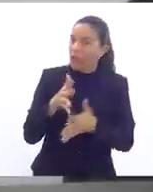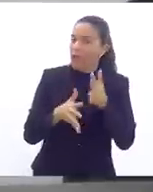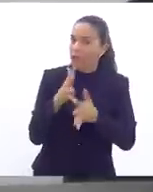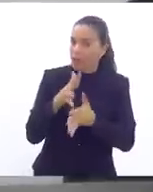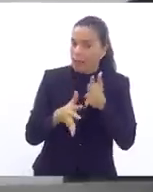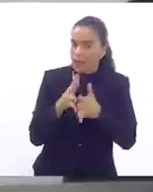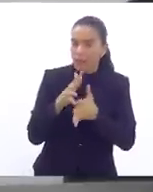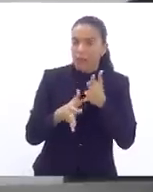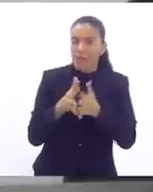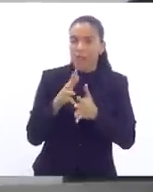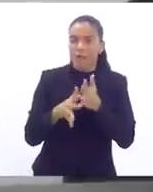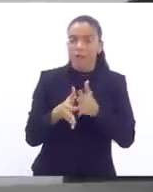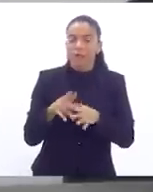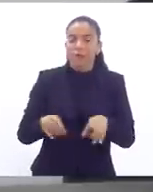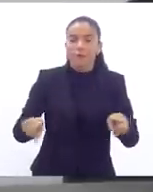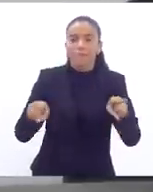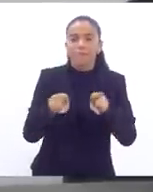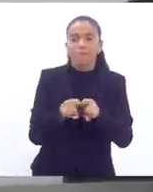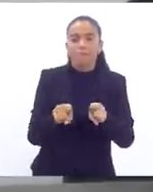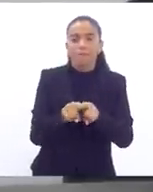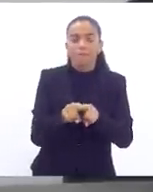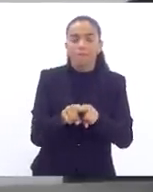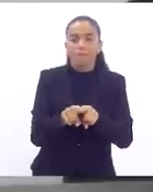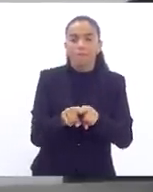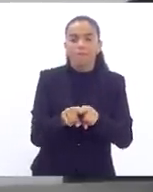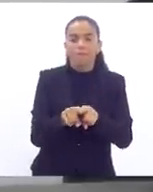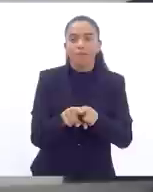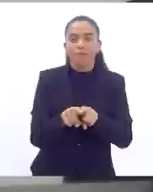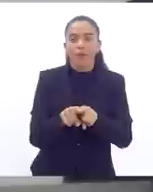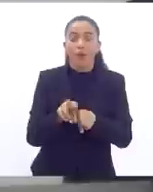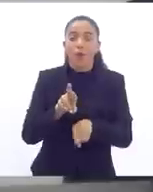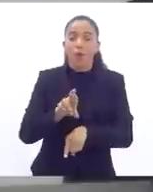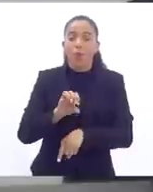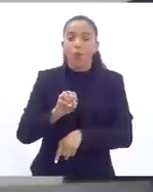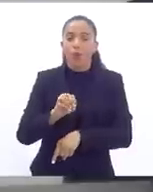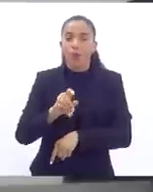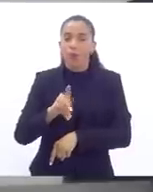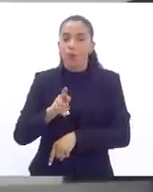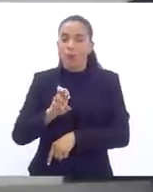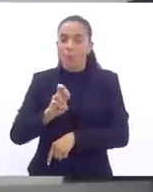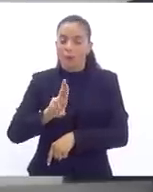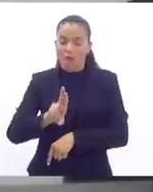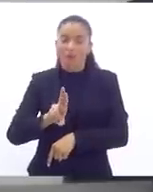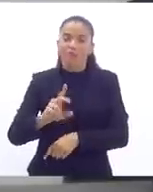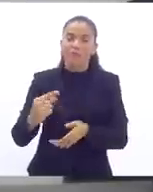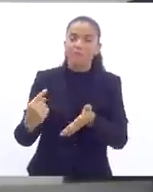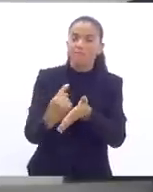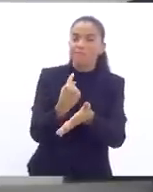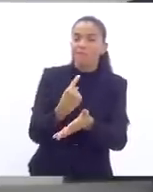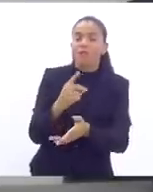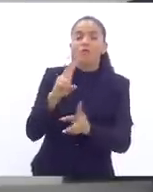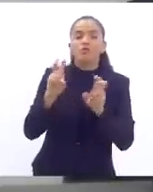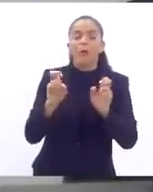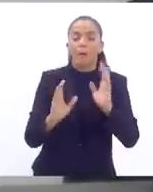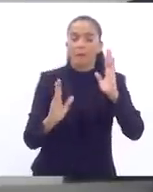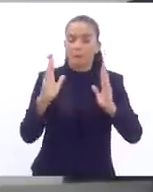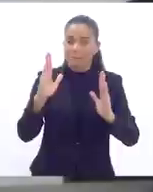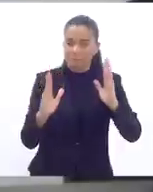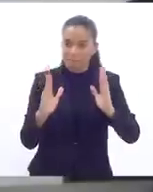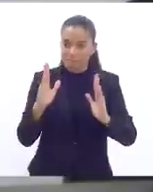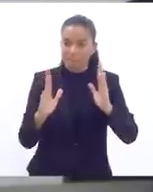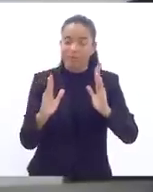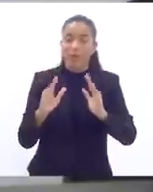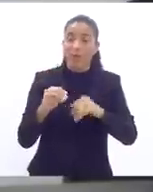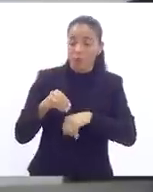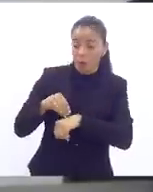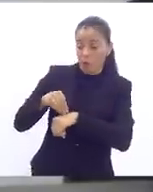complexo e até o Rio previdência chegou a questionar presente sobre prazo e eu